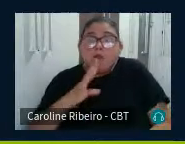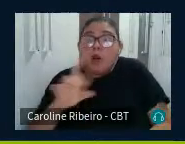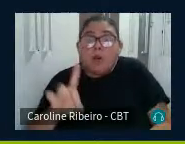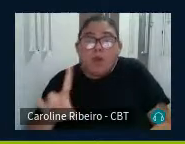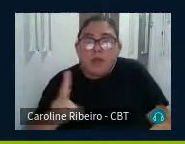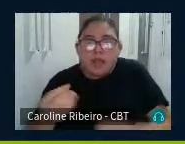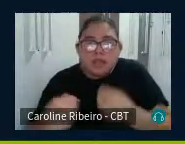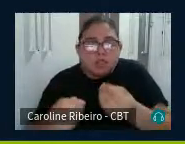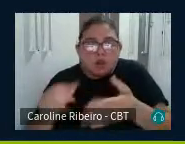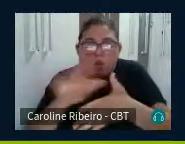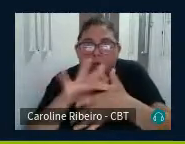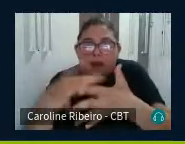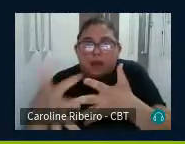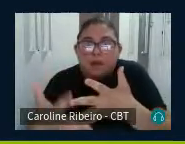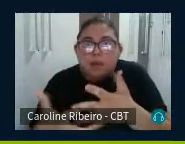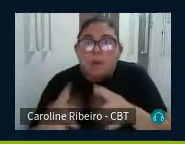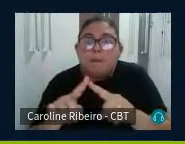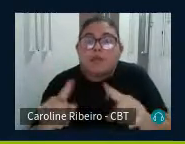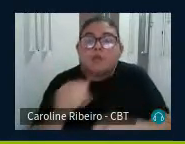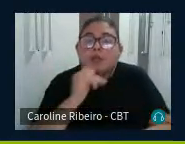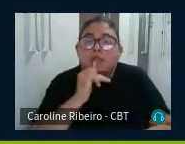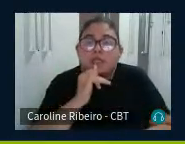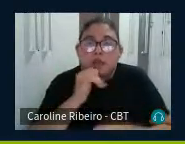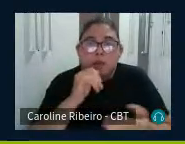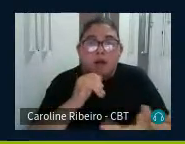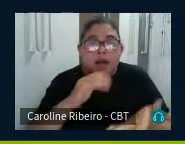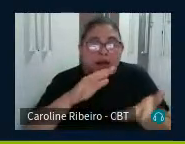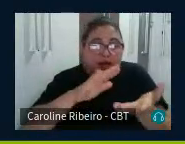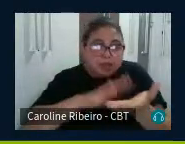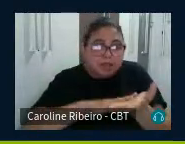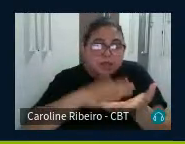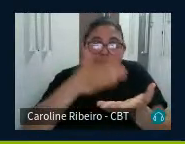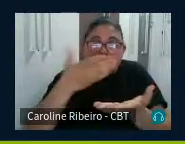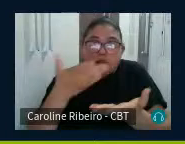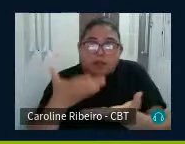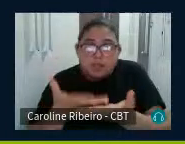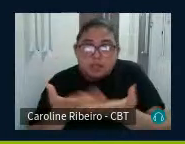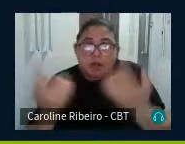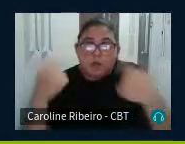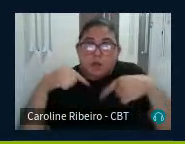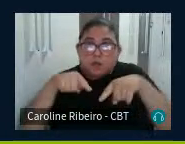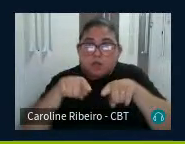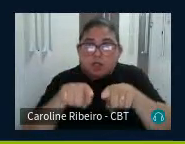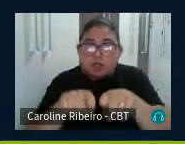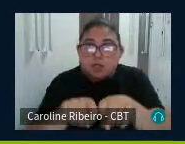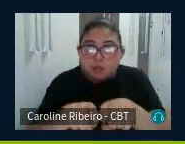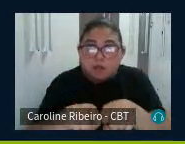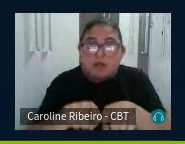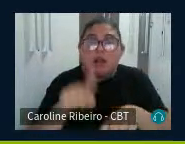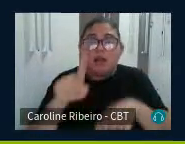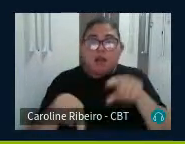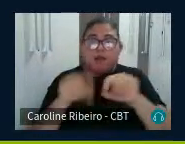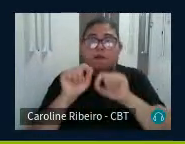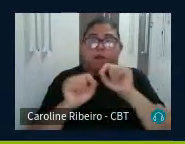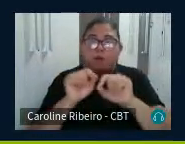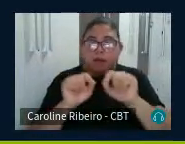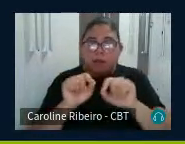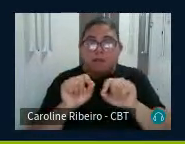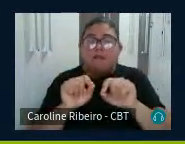Mas, assim, no caso, a interpretação, né, simultânea, que é a interpretação que